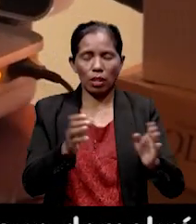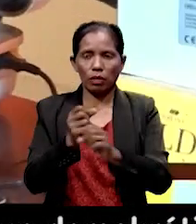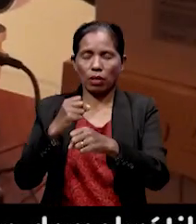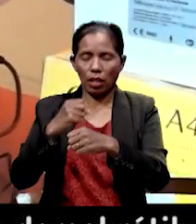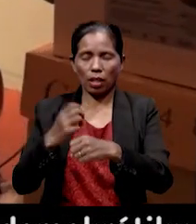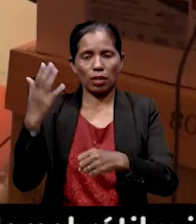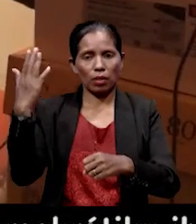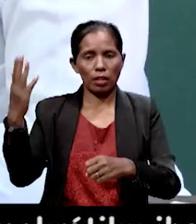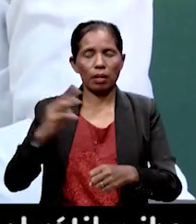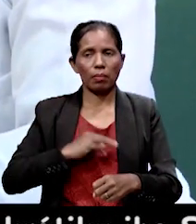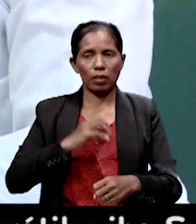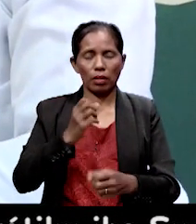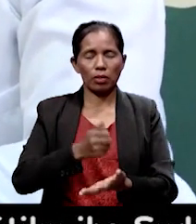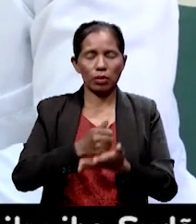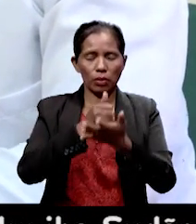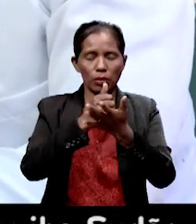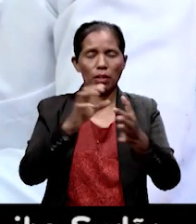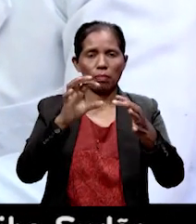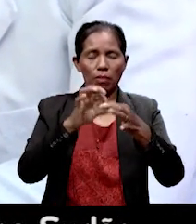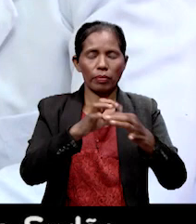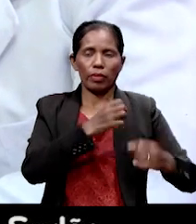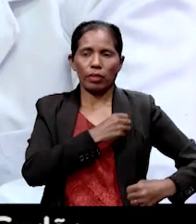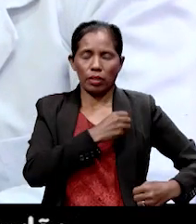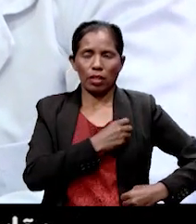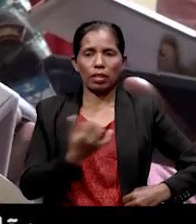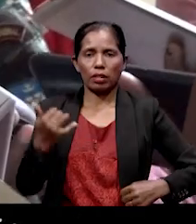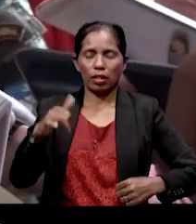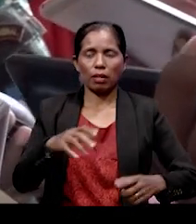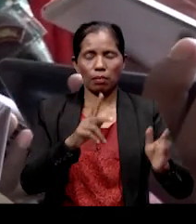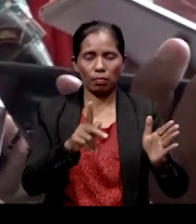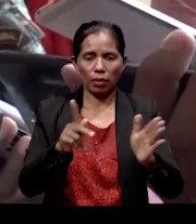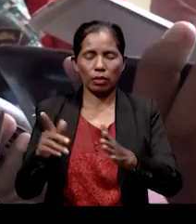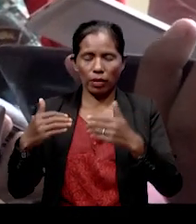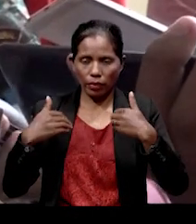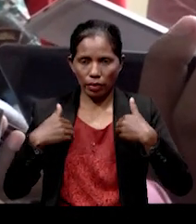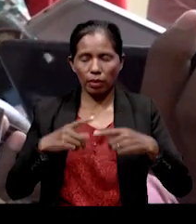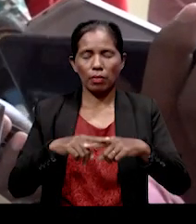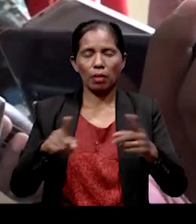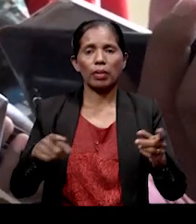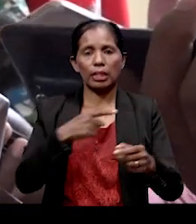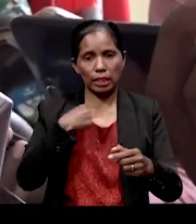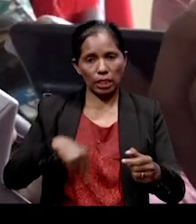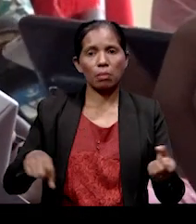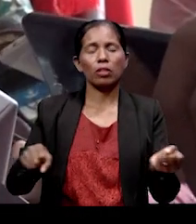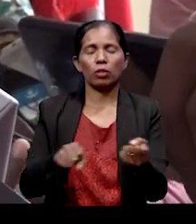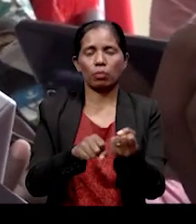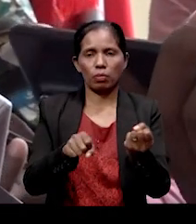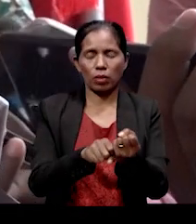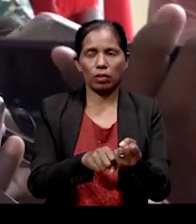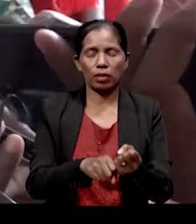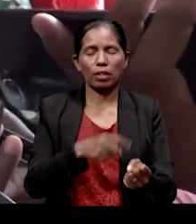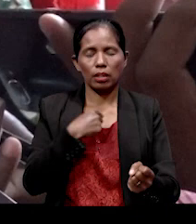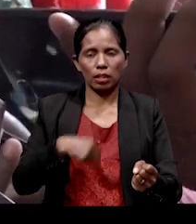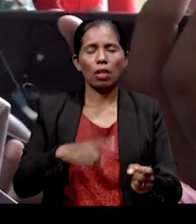Nene Belefo Assistência Saúde ba membro FFDTL. Plano ya ona, mai be China maka fo apoio. China ko leon ke leurona